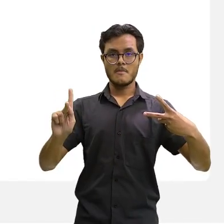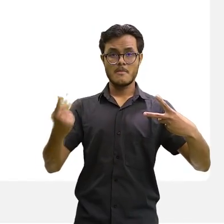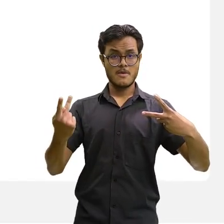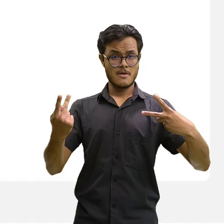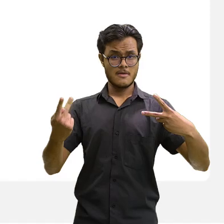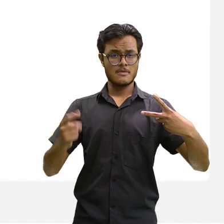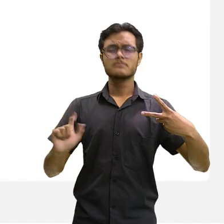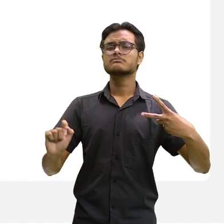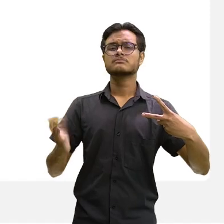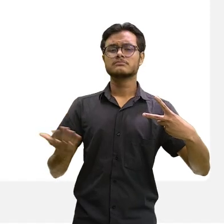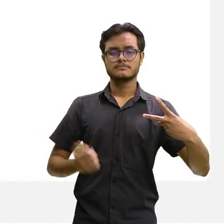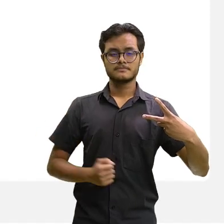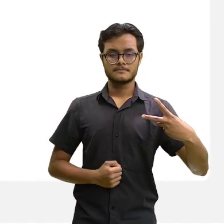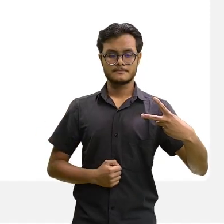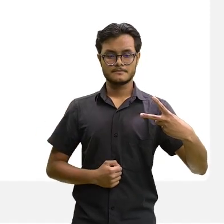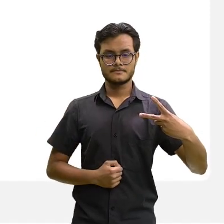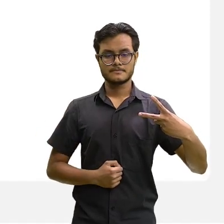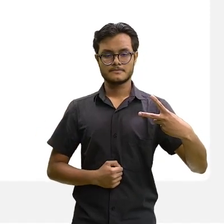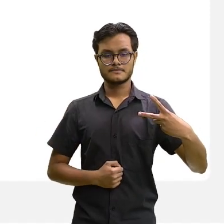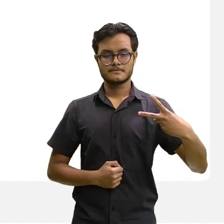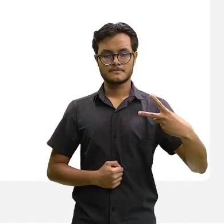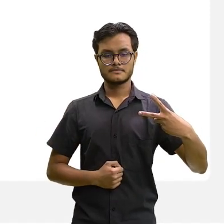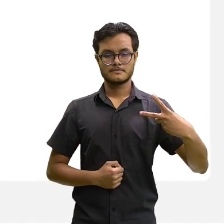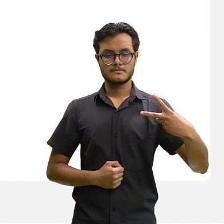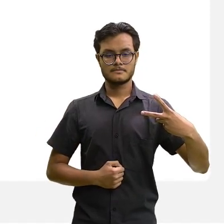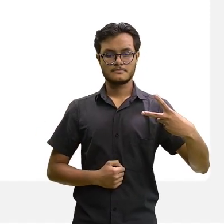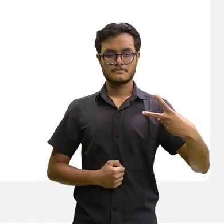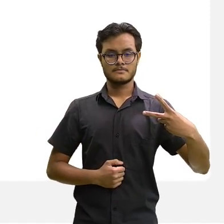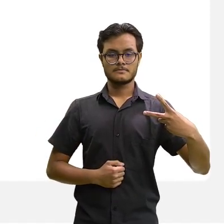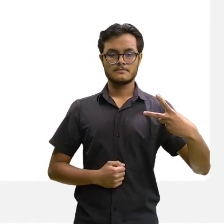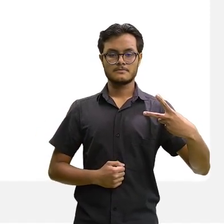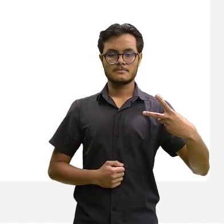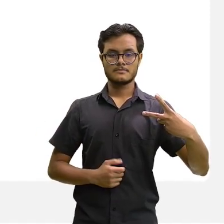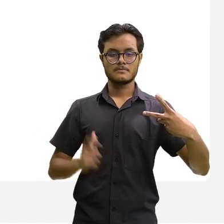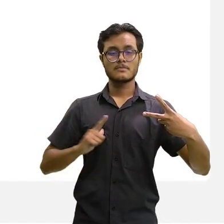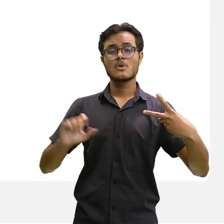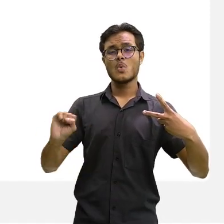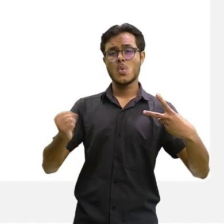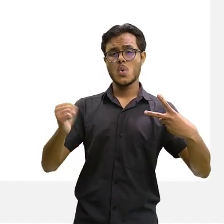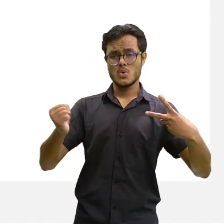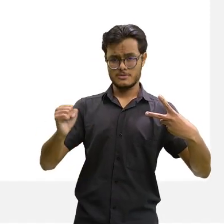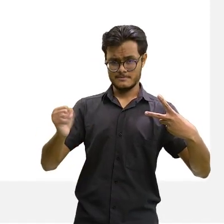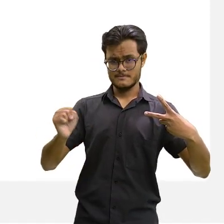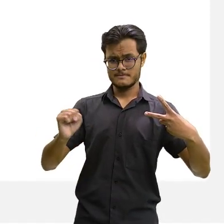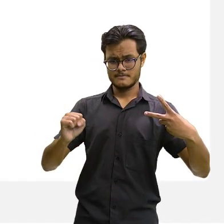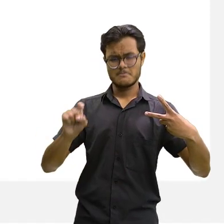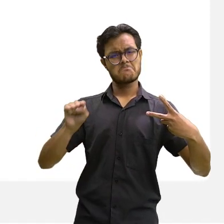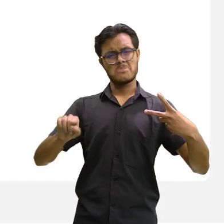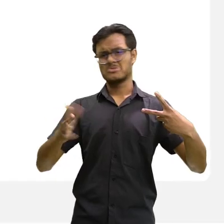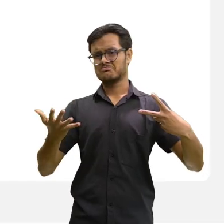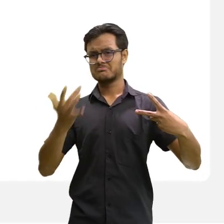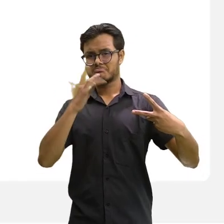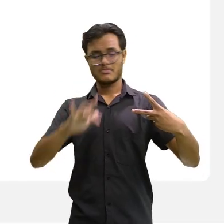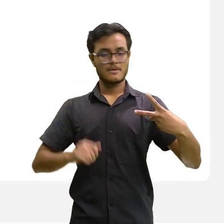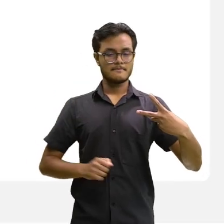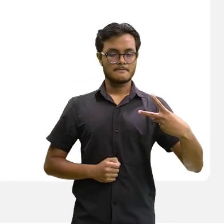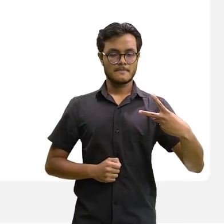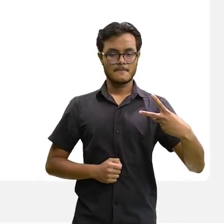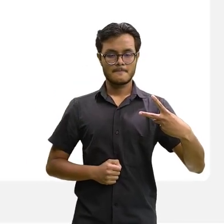em um pH aqui, alcalino, um 8 ponto alguma coisa, né?